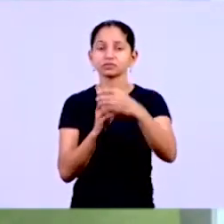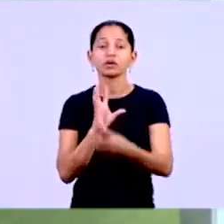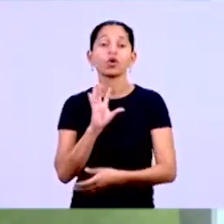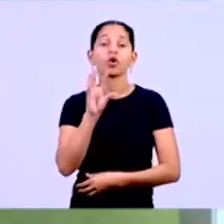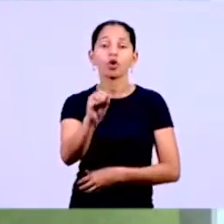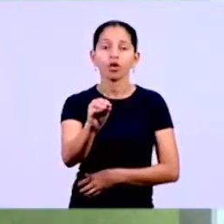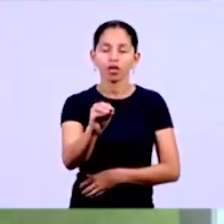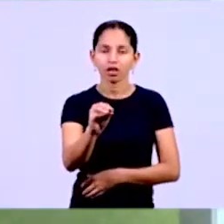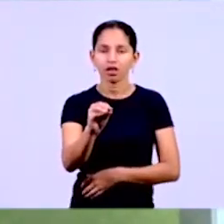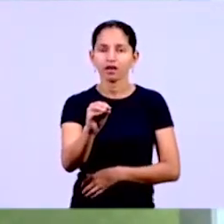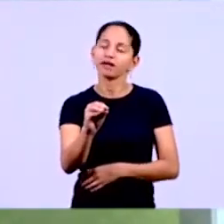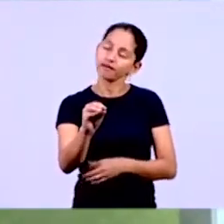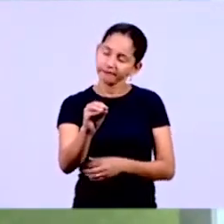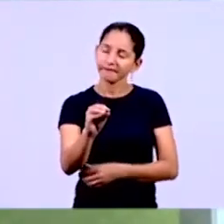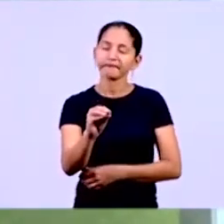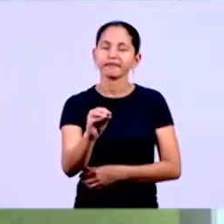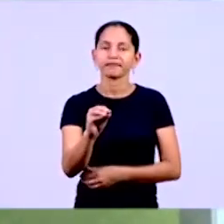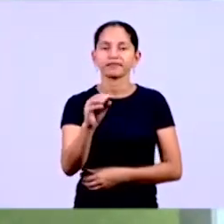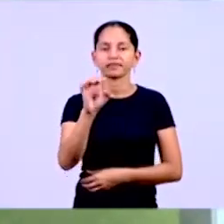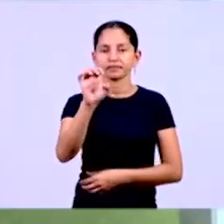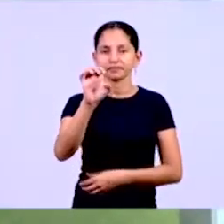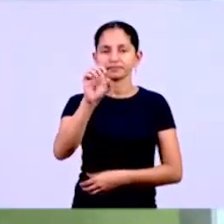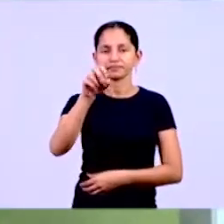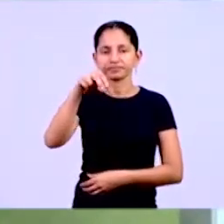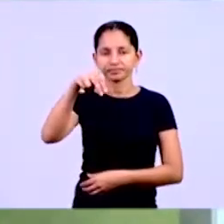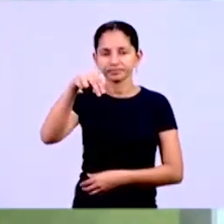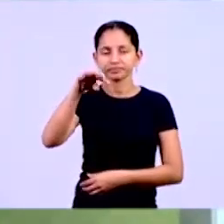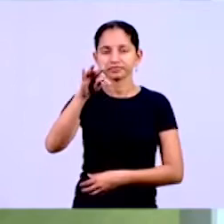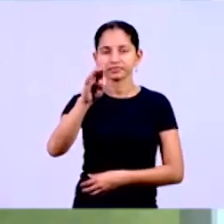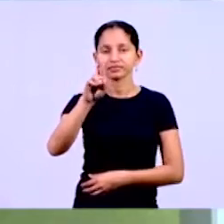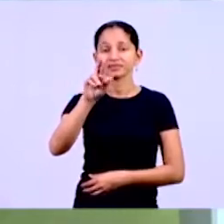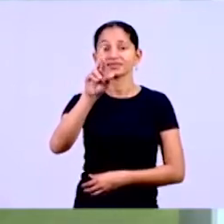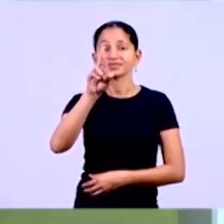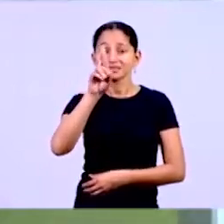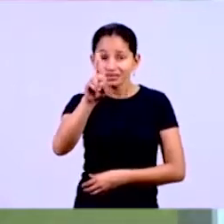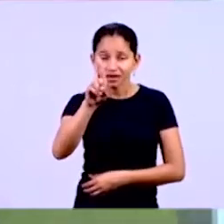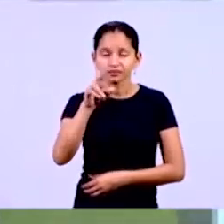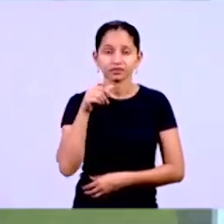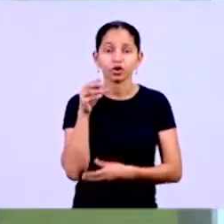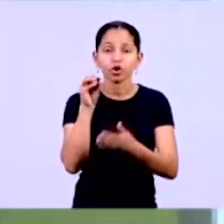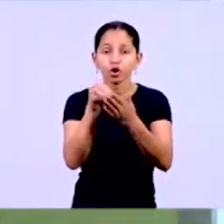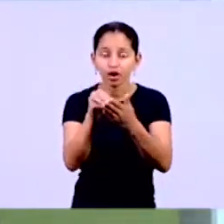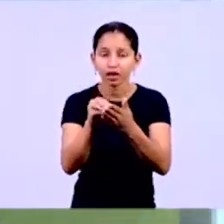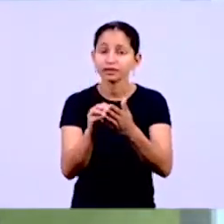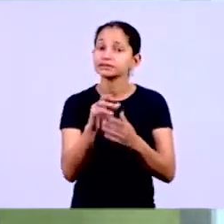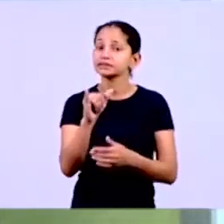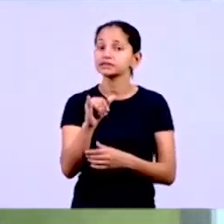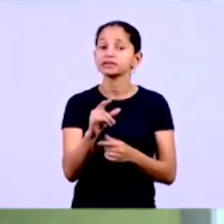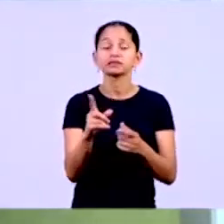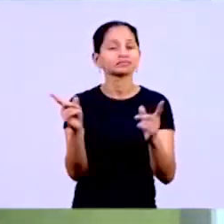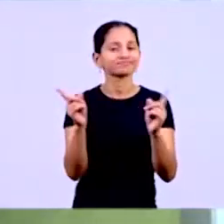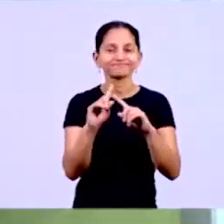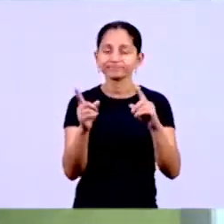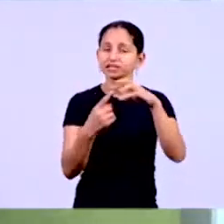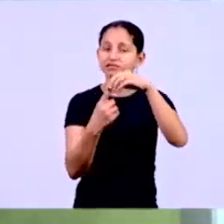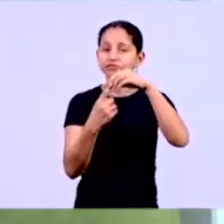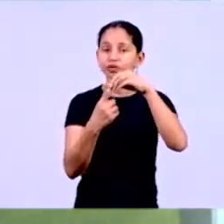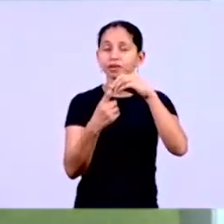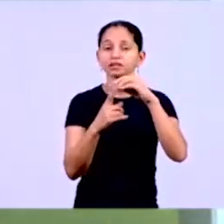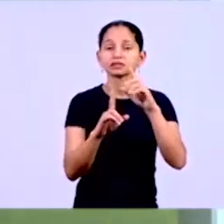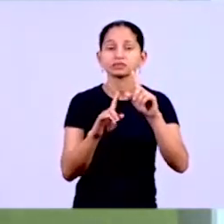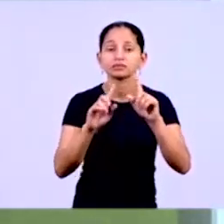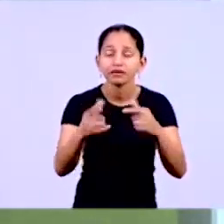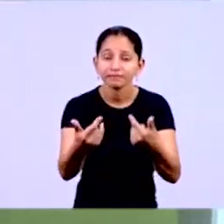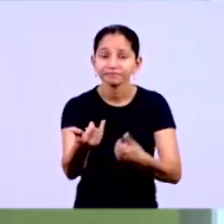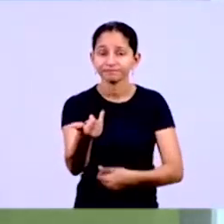informações para o computador. É entrada de informações no computador, o foco é o computador. Em contrapartida, se a informação está saindo do computador e vindo